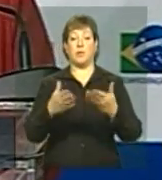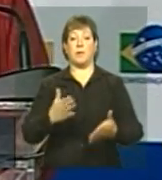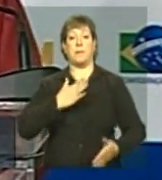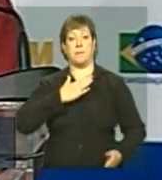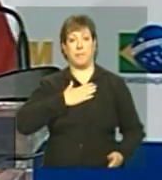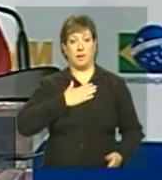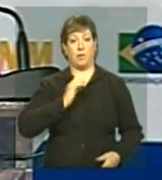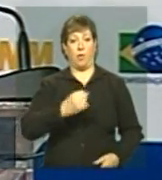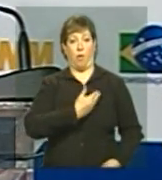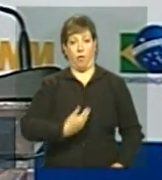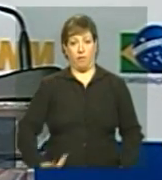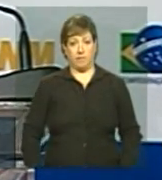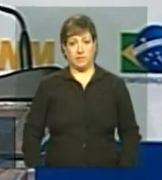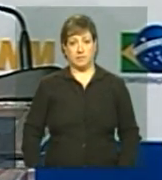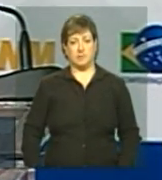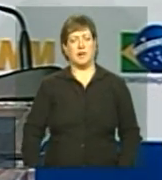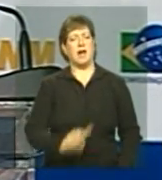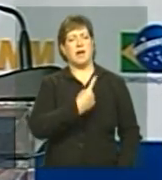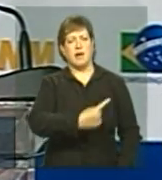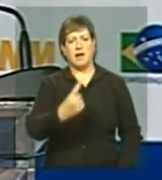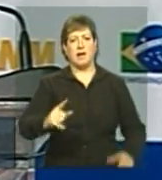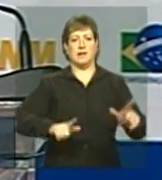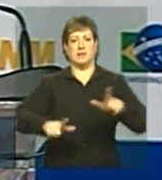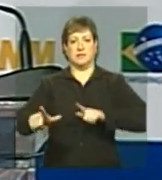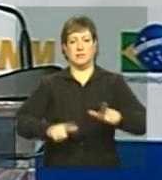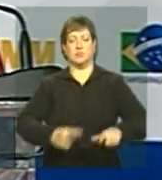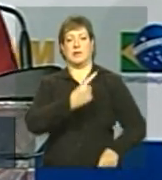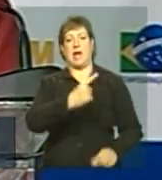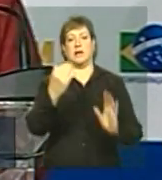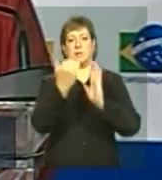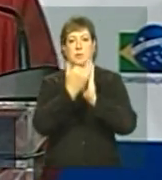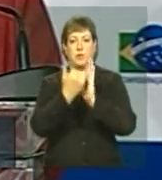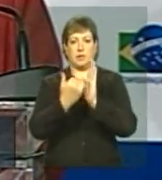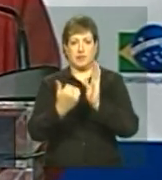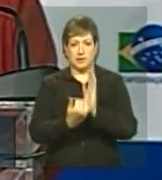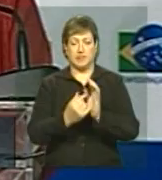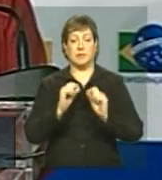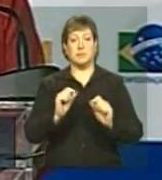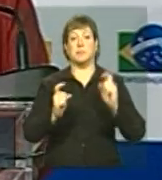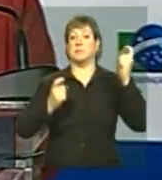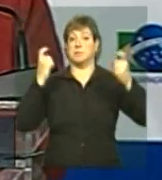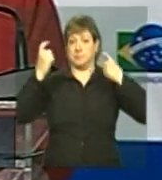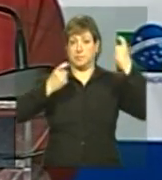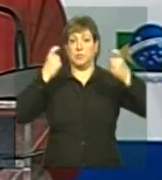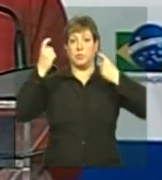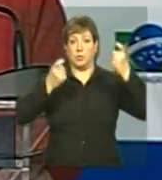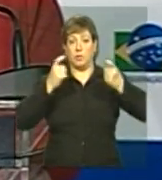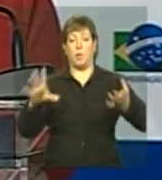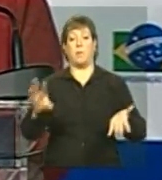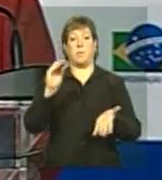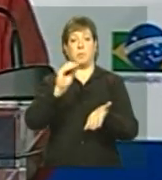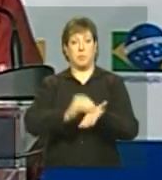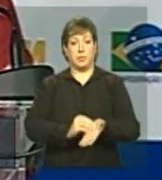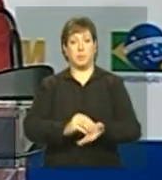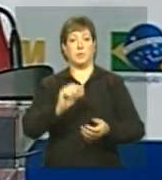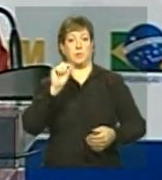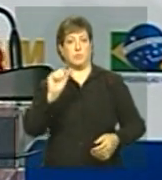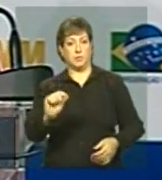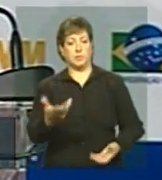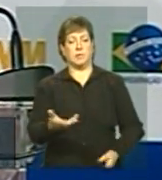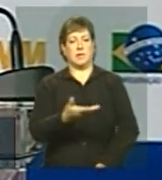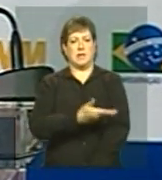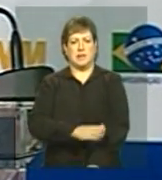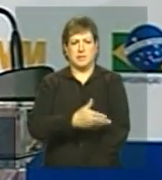governo, em cada ação e em cada programa, se preocupa em colocar na prática